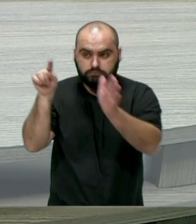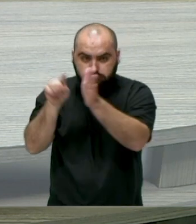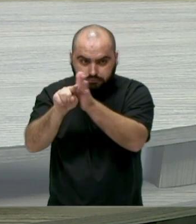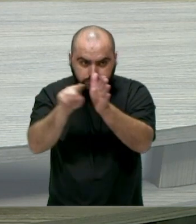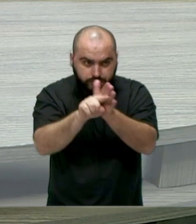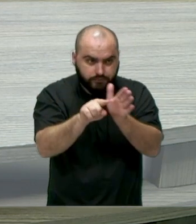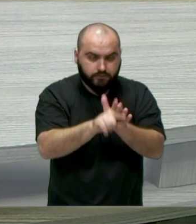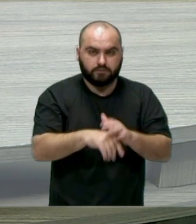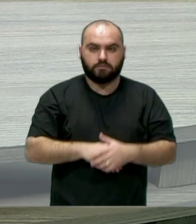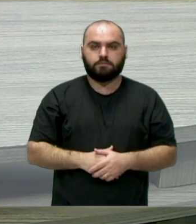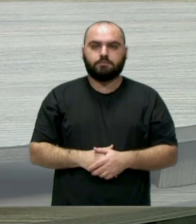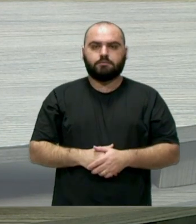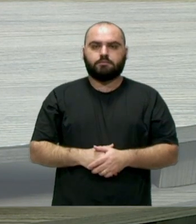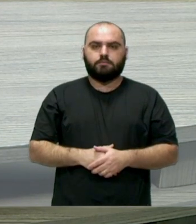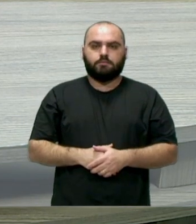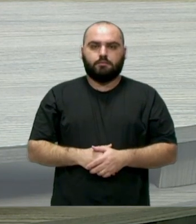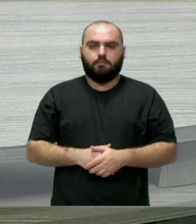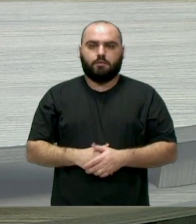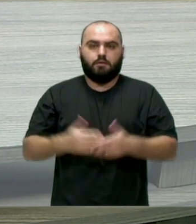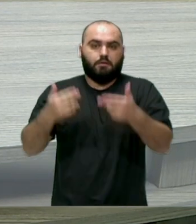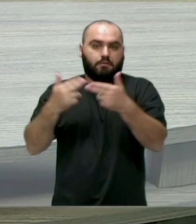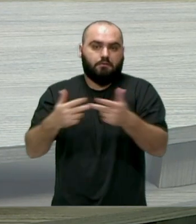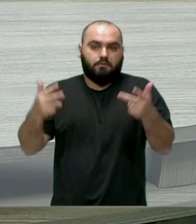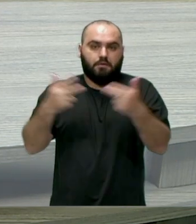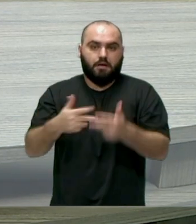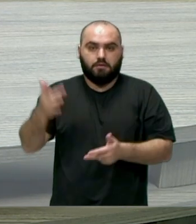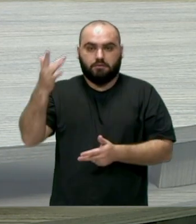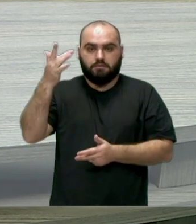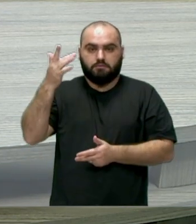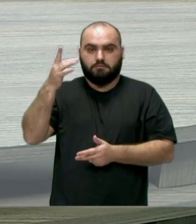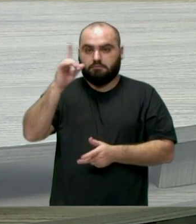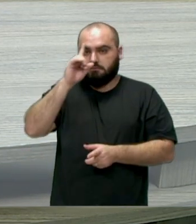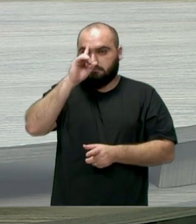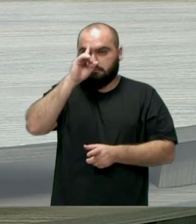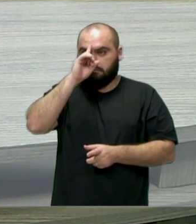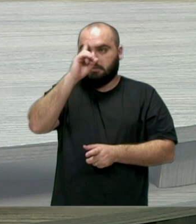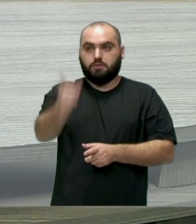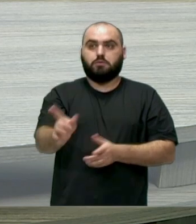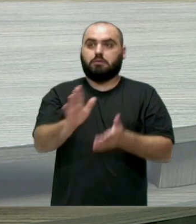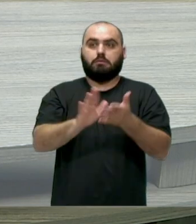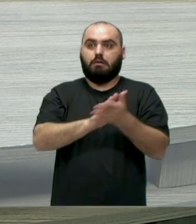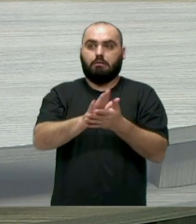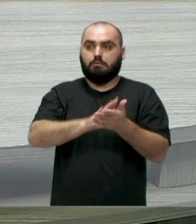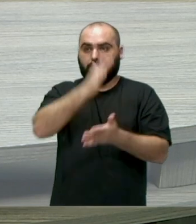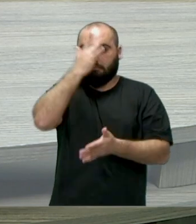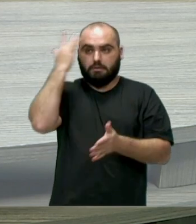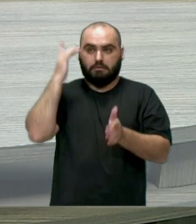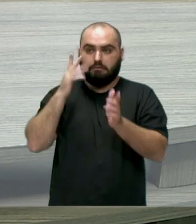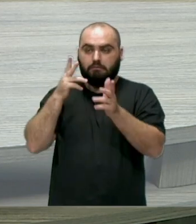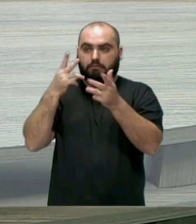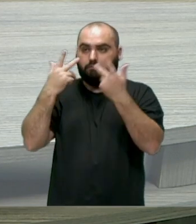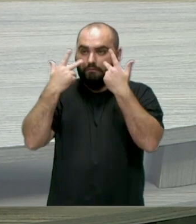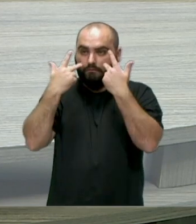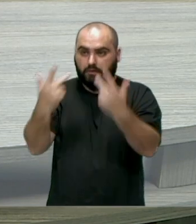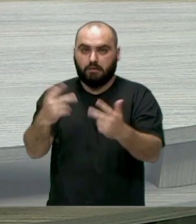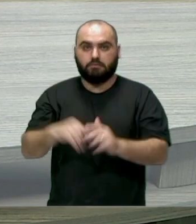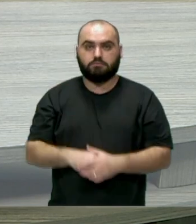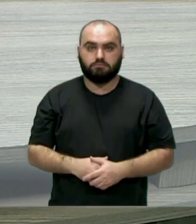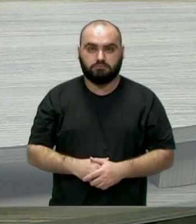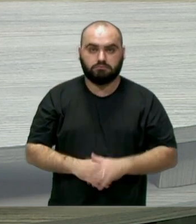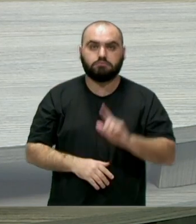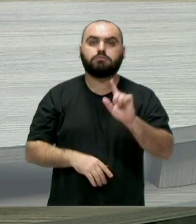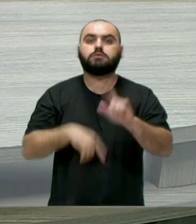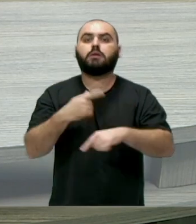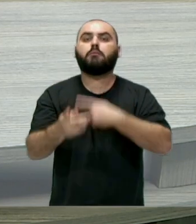e muitos simplesmente não mandaram Ex- ninguém para é- acompanhar. E depois, exatamente, como é que